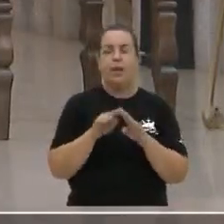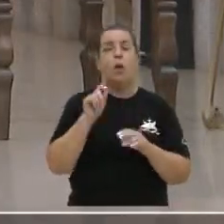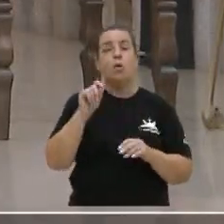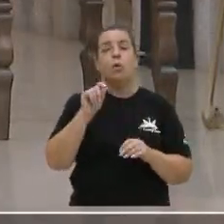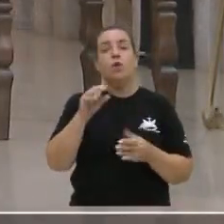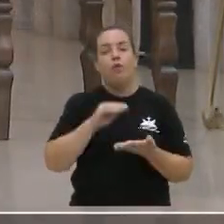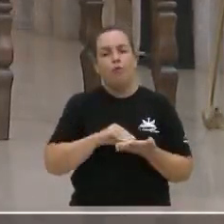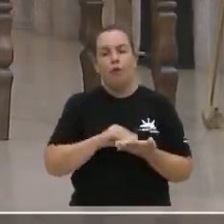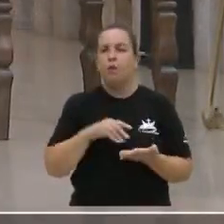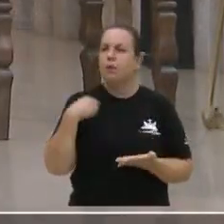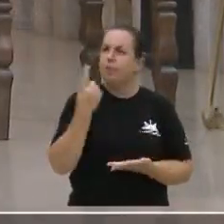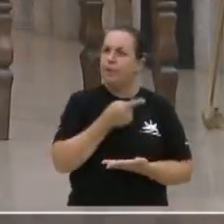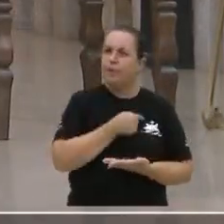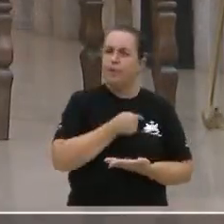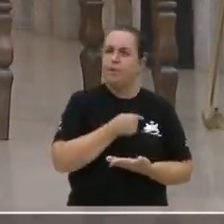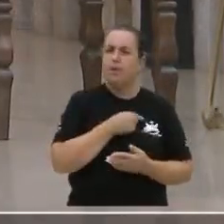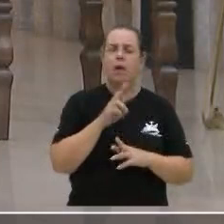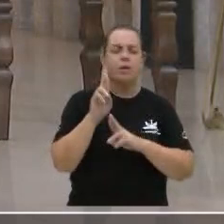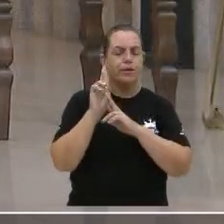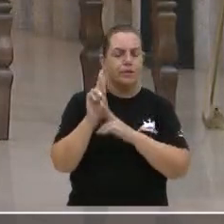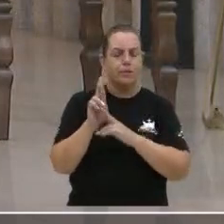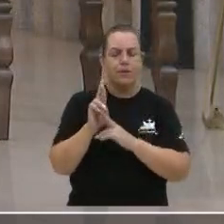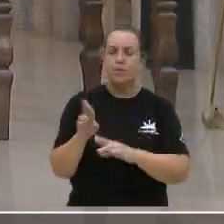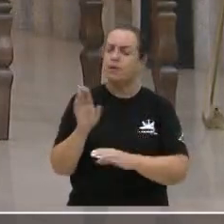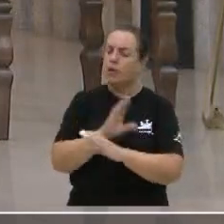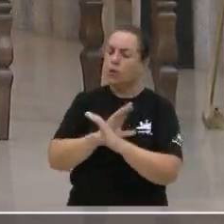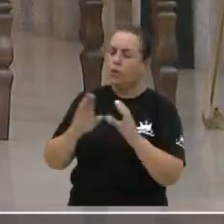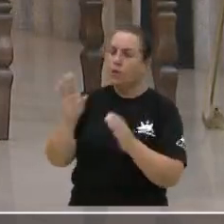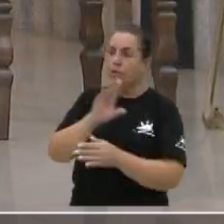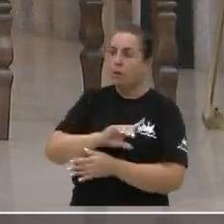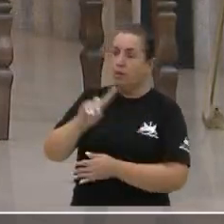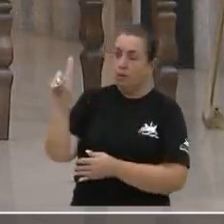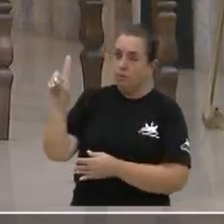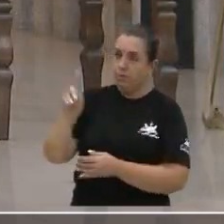nos faltando: esperança e confiança em Deus.